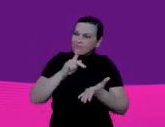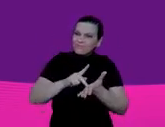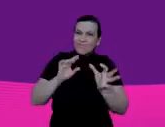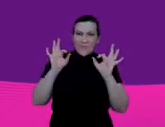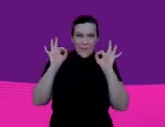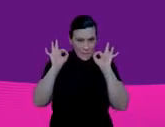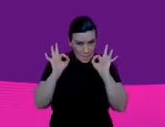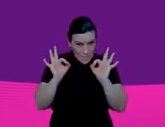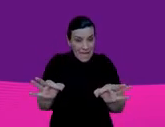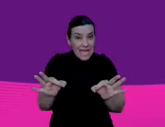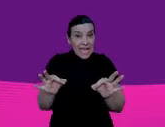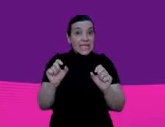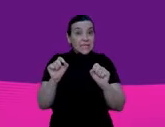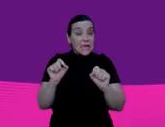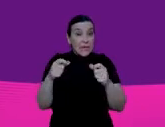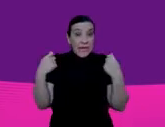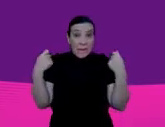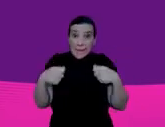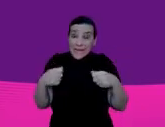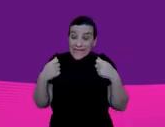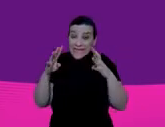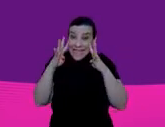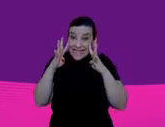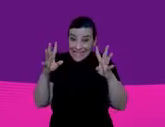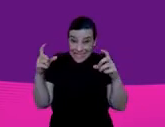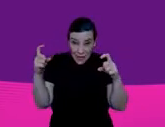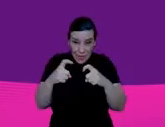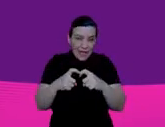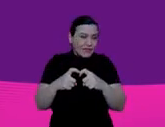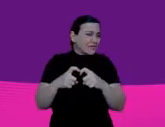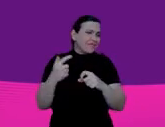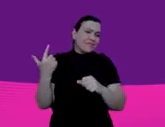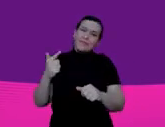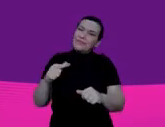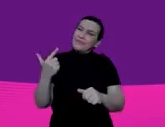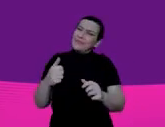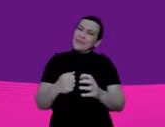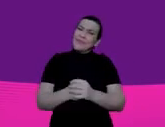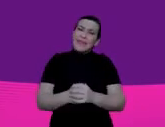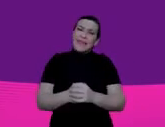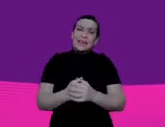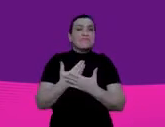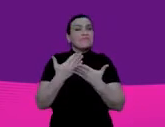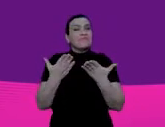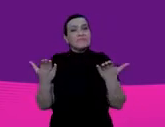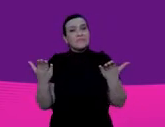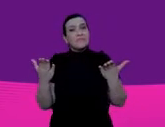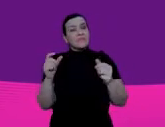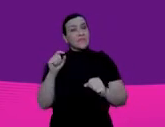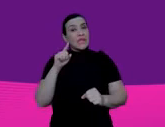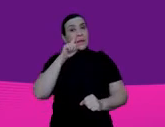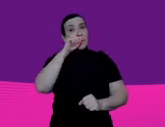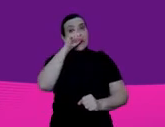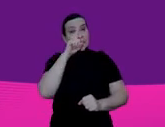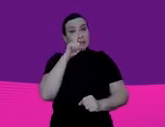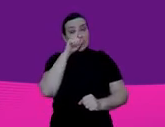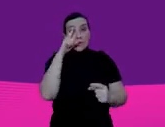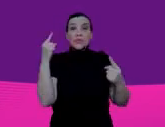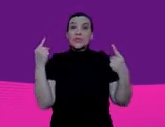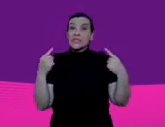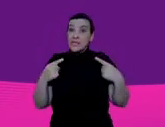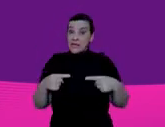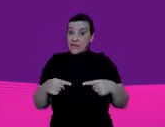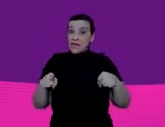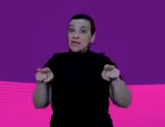emergência médica. E aí a gente tem esse cenário bastante perigoso e desafiador para o emergencista,